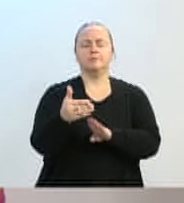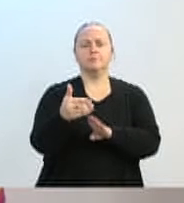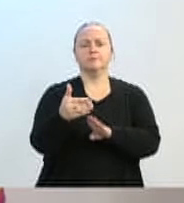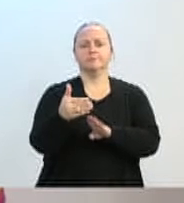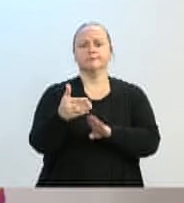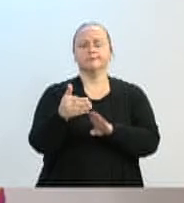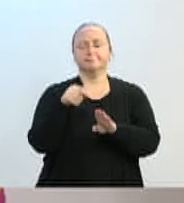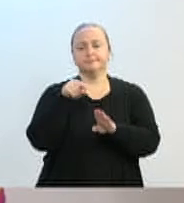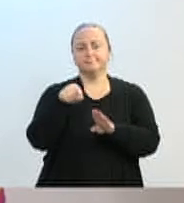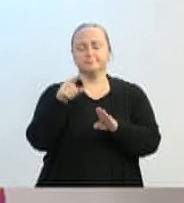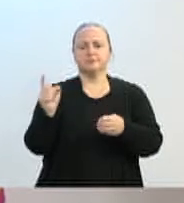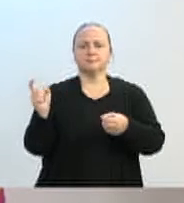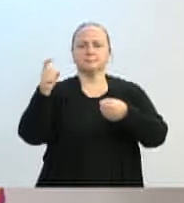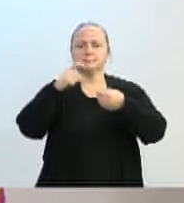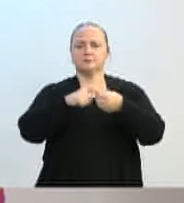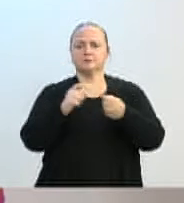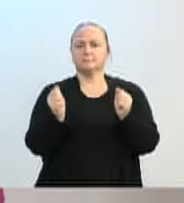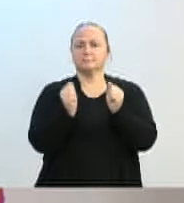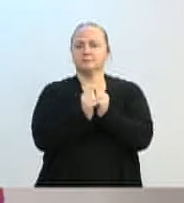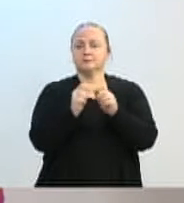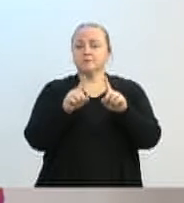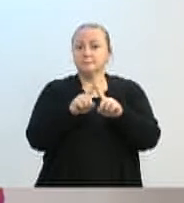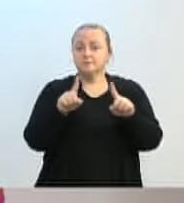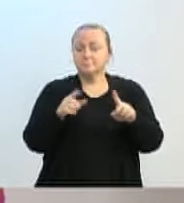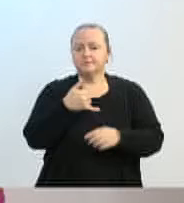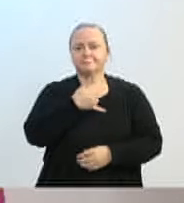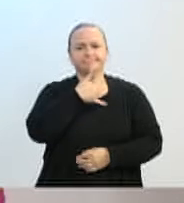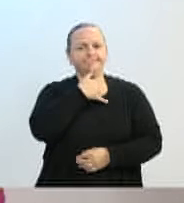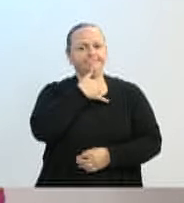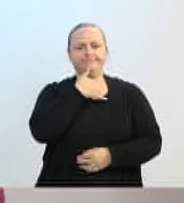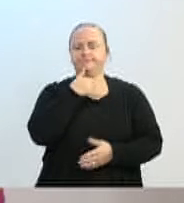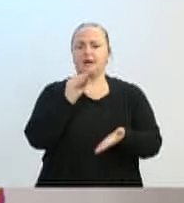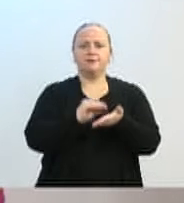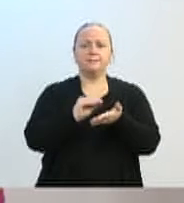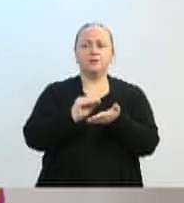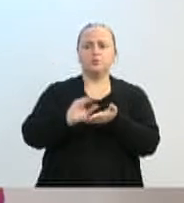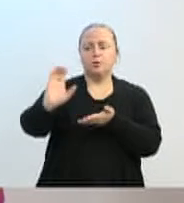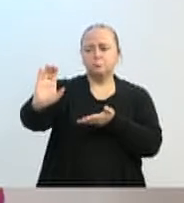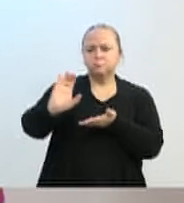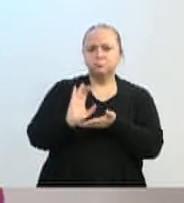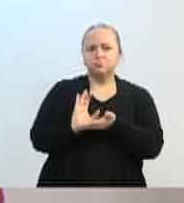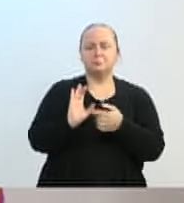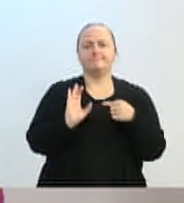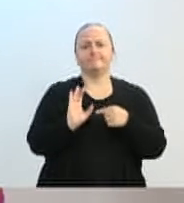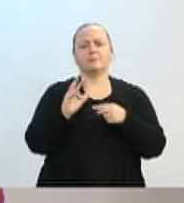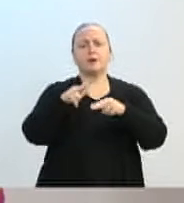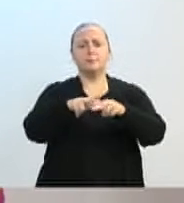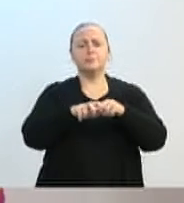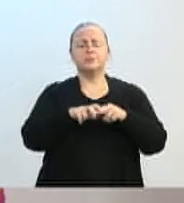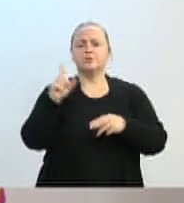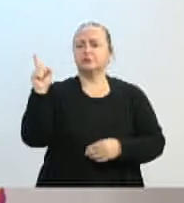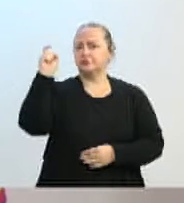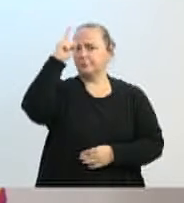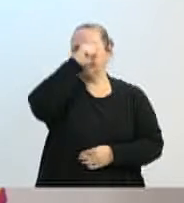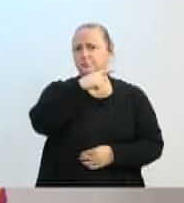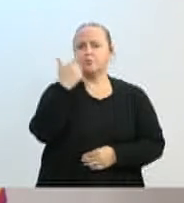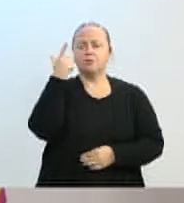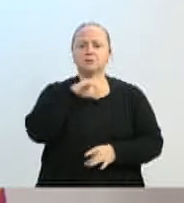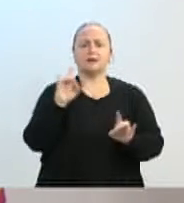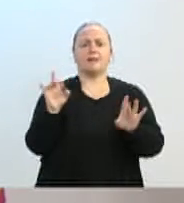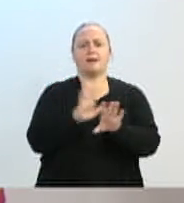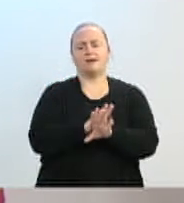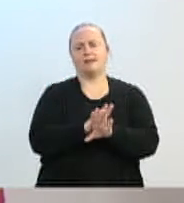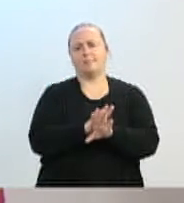desse convênio e que, infelizmente, por falta de repasse do governo federal, houve uma dificuldade muito grande na conclusão dessas obras. E